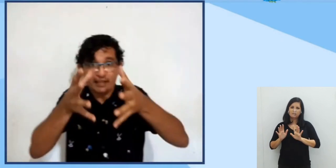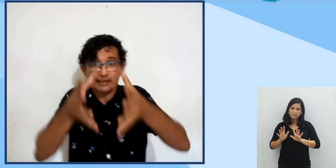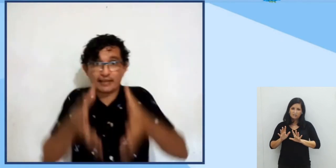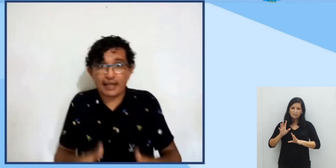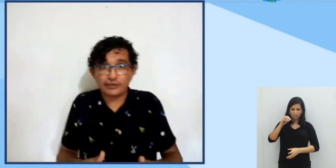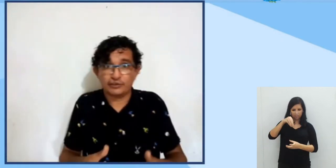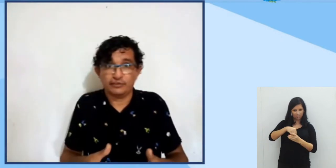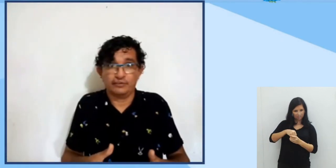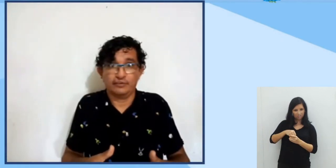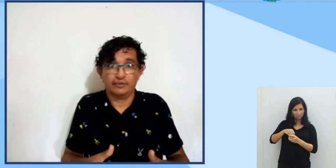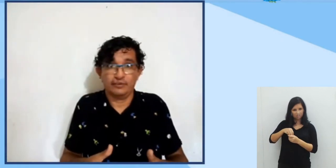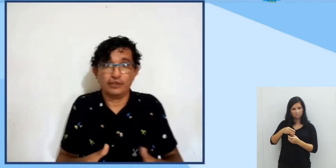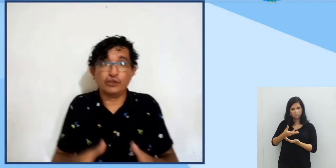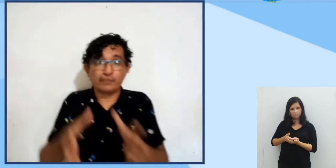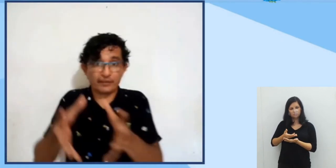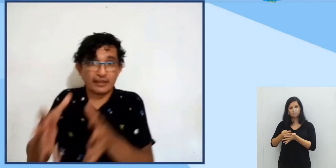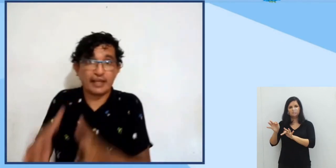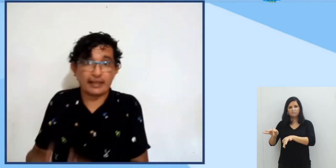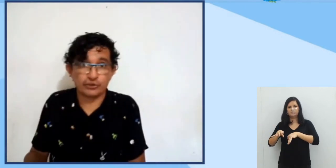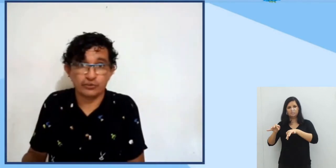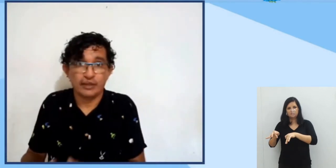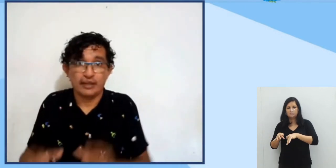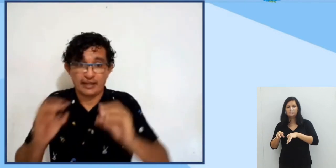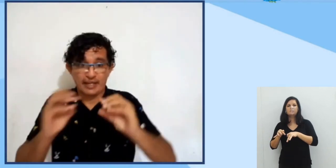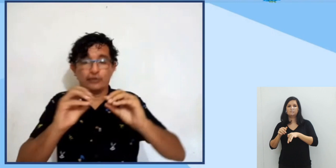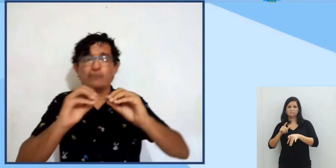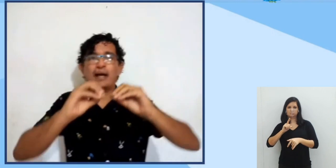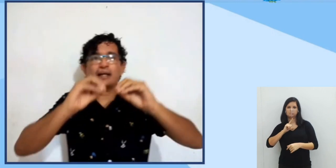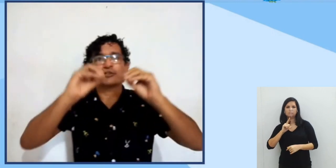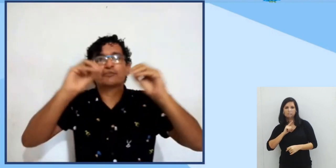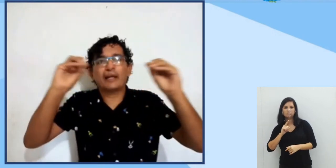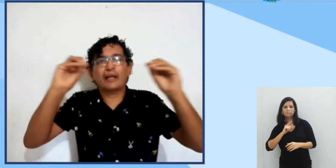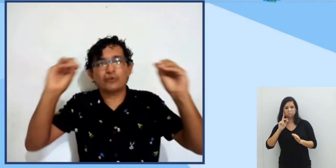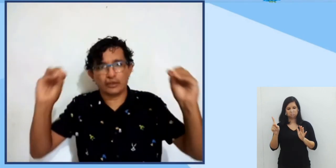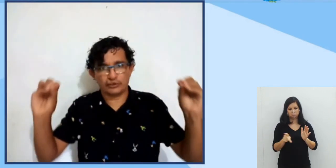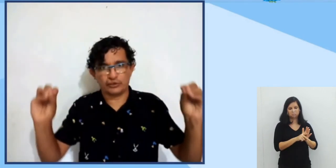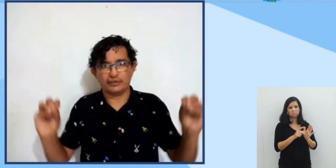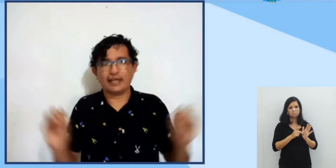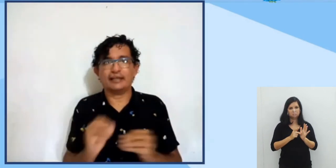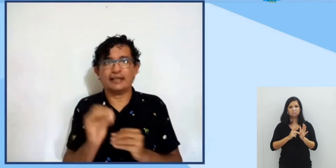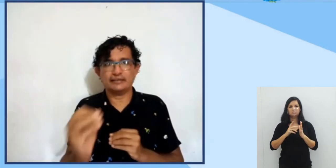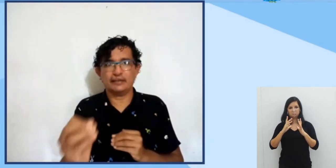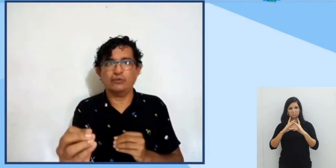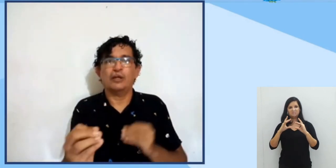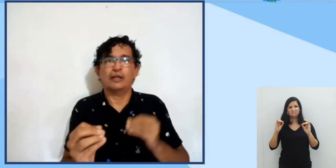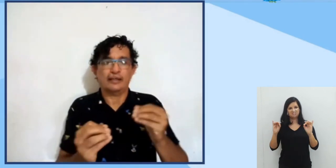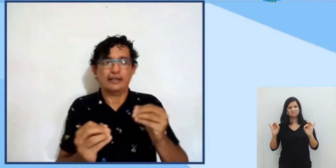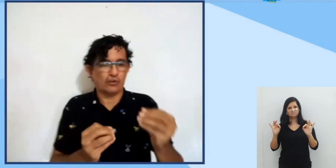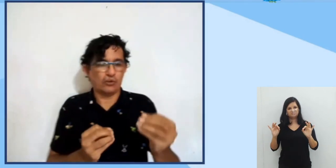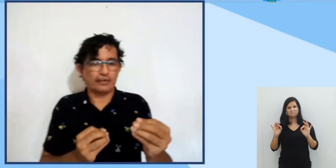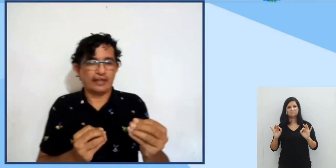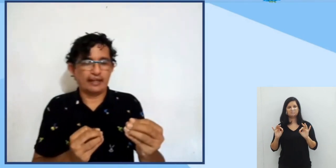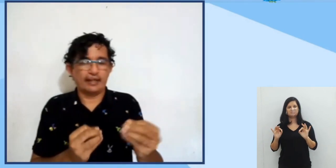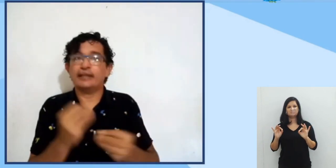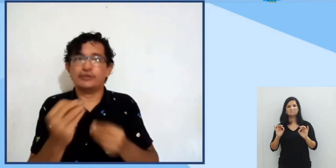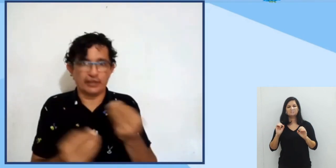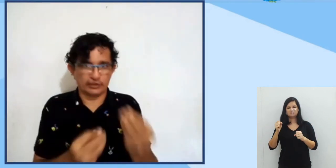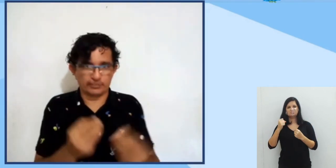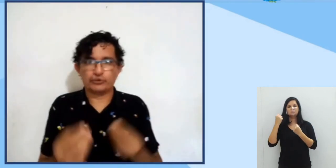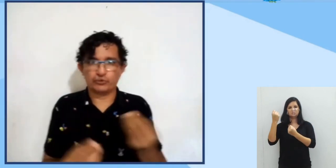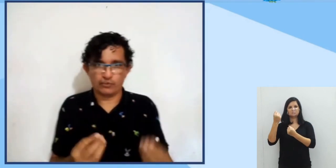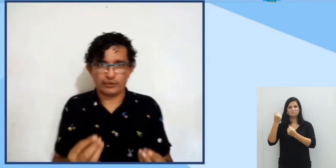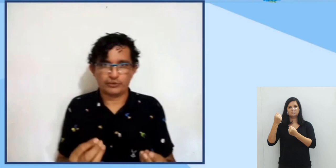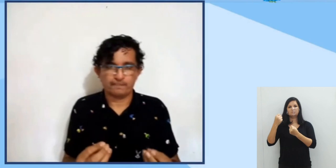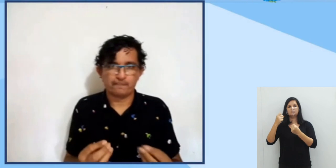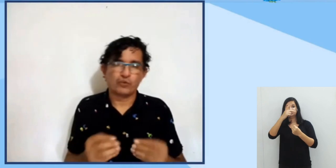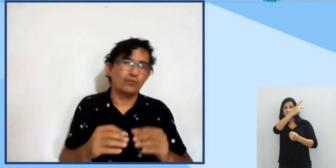a propriedade e o privilégio eram marcas maiores na relação entre